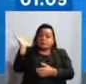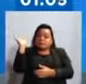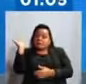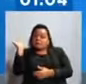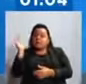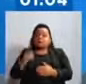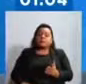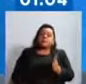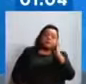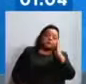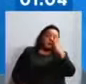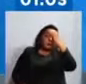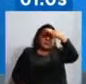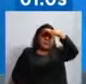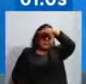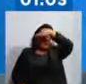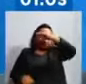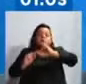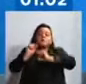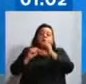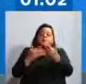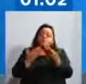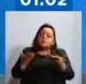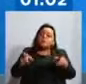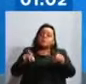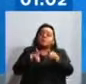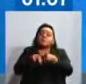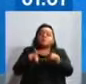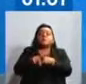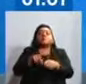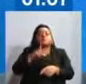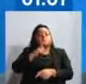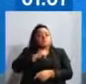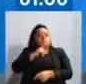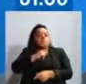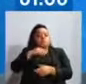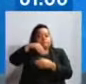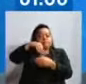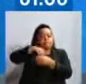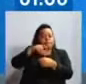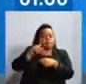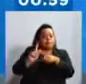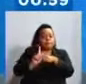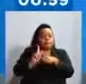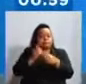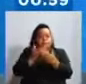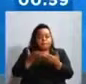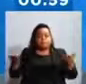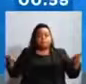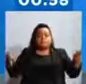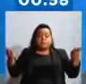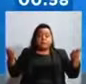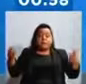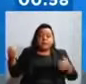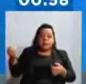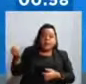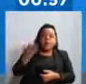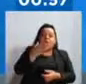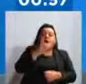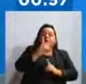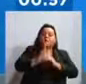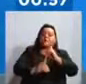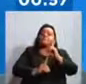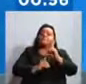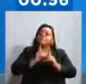o Breno Mendes, os meus oponentes que fizeram parte dessa gestão, nós vamos com uma nova dinâmica,